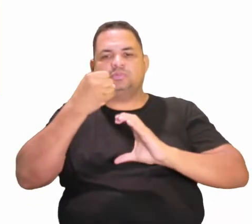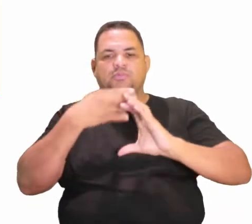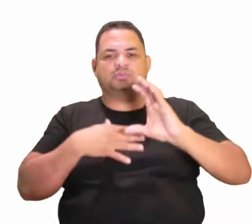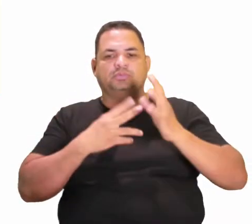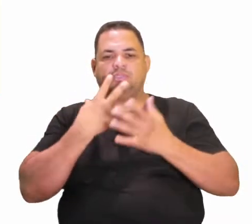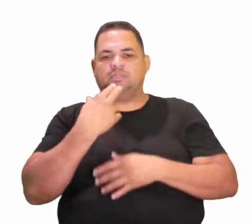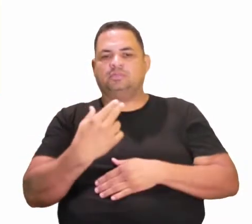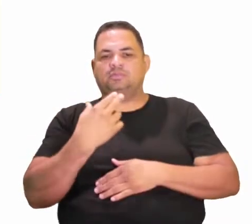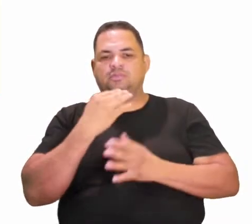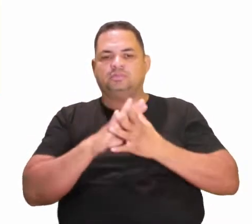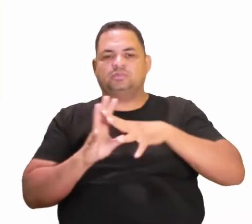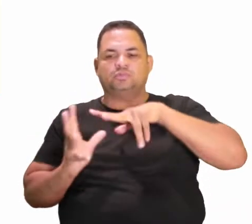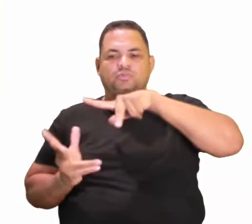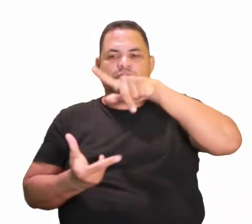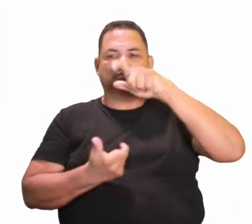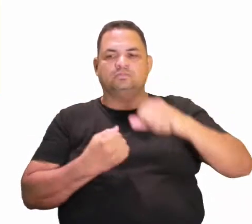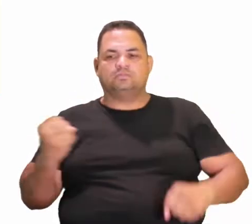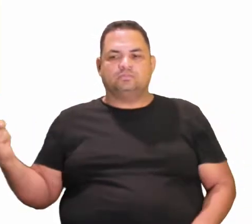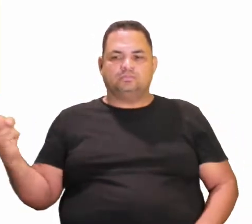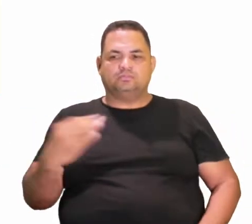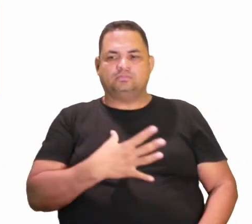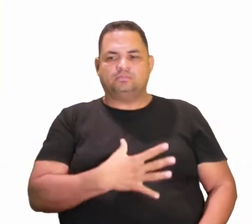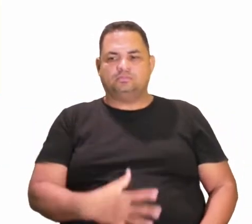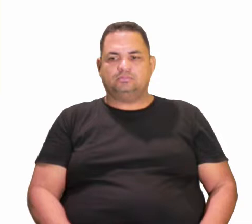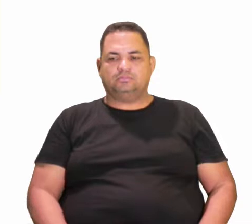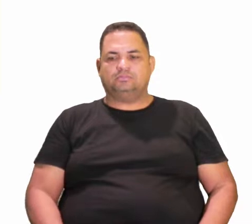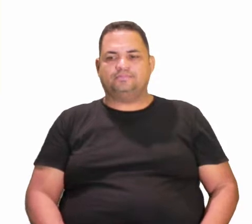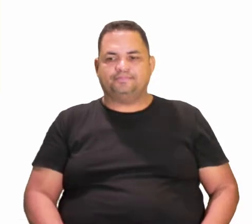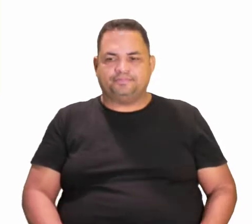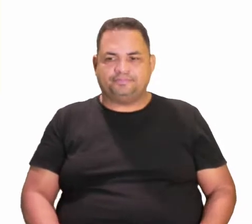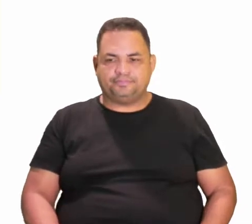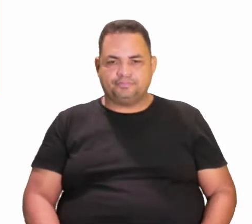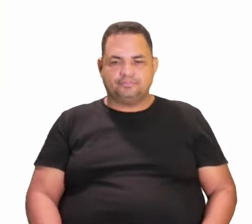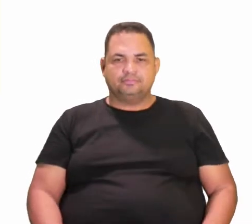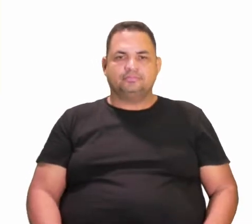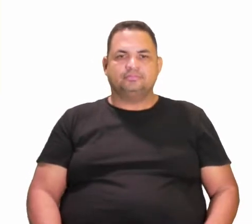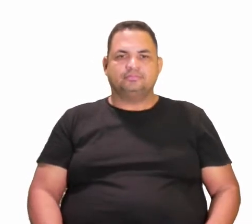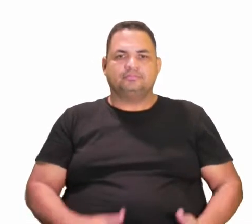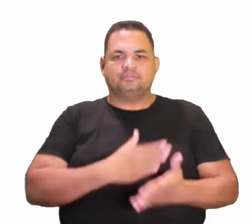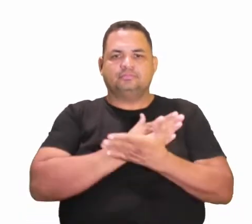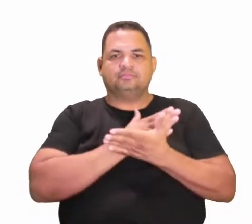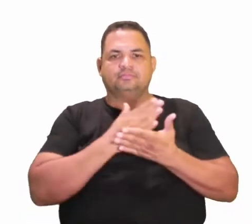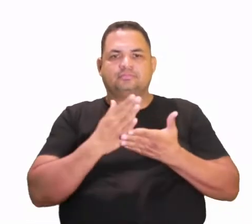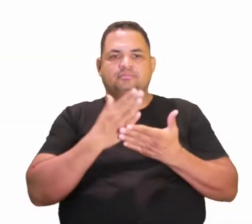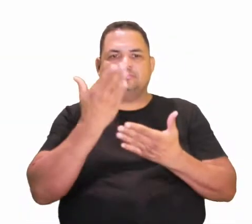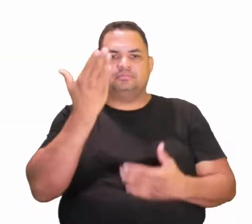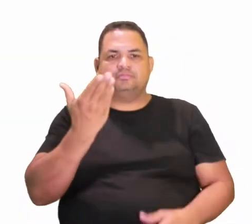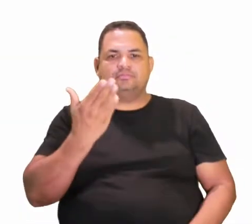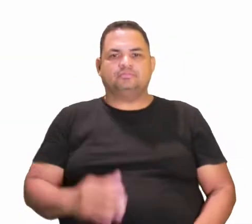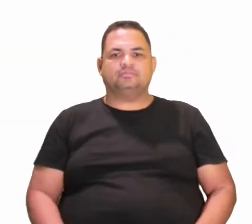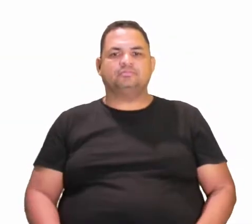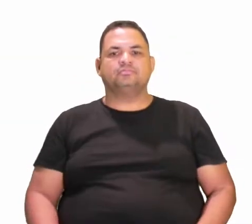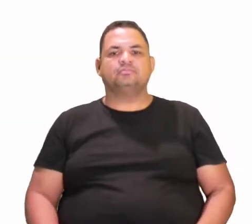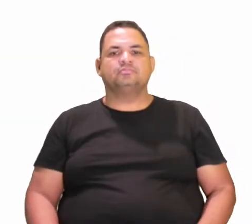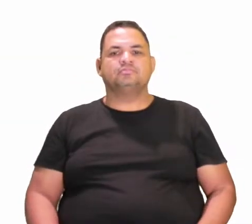contemporâneo. Correto? Let's get started. Vamos começar, olha só.